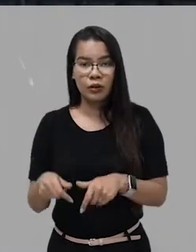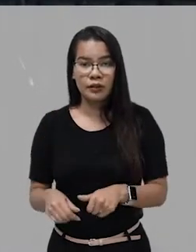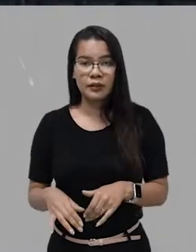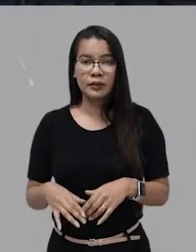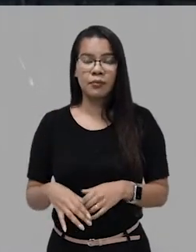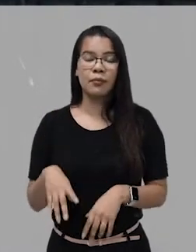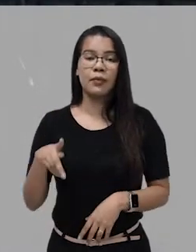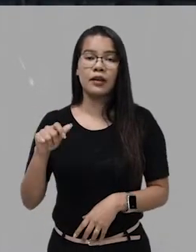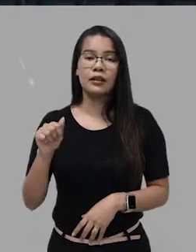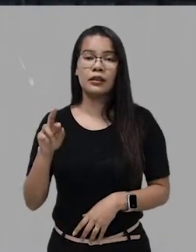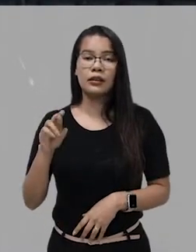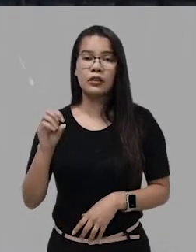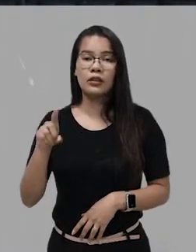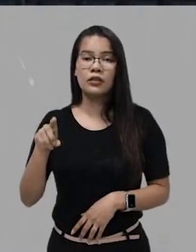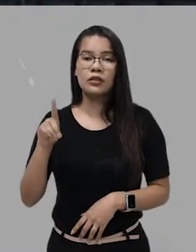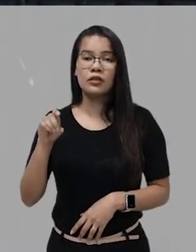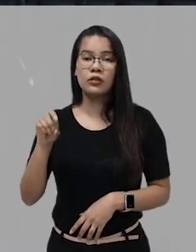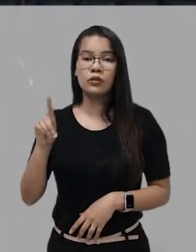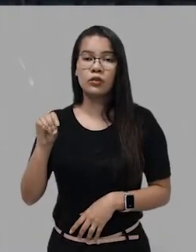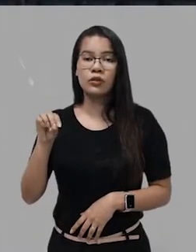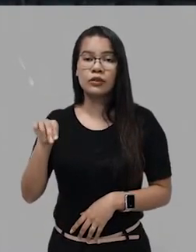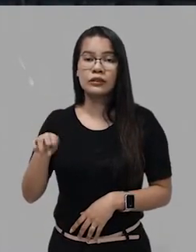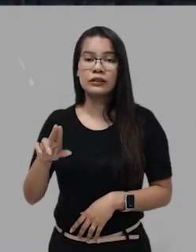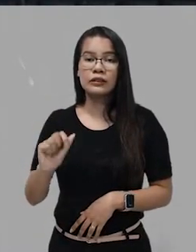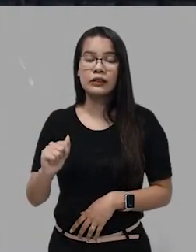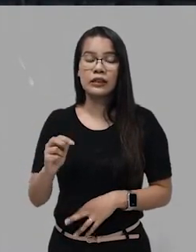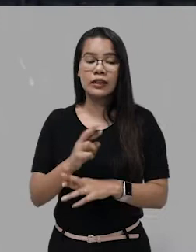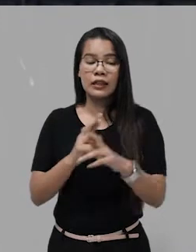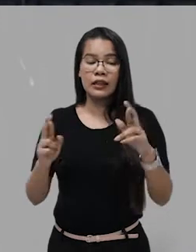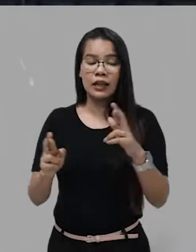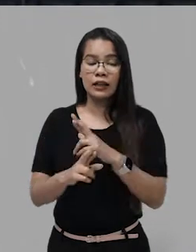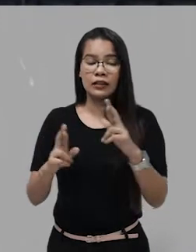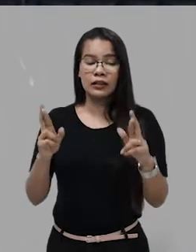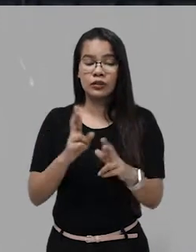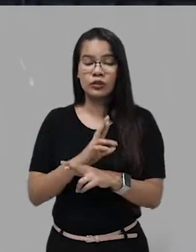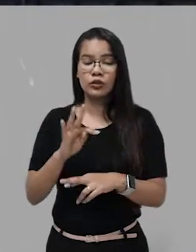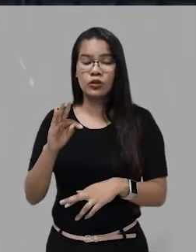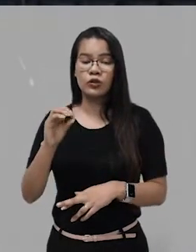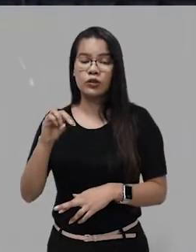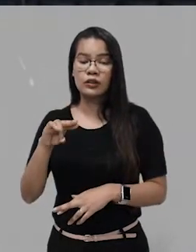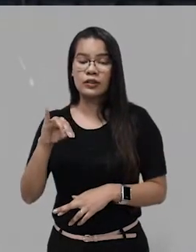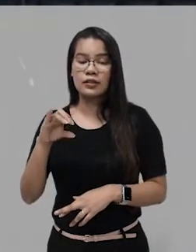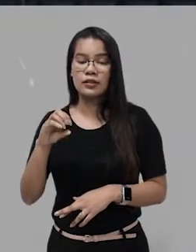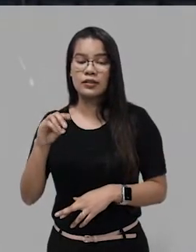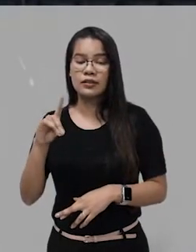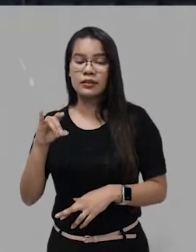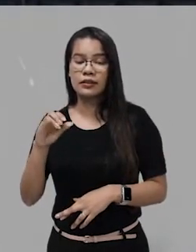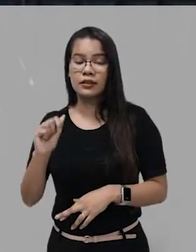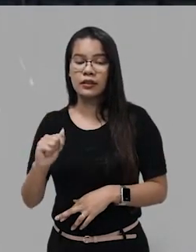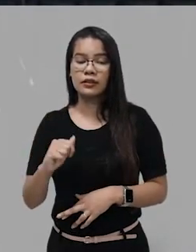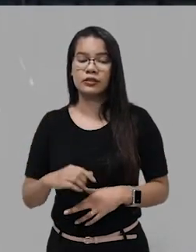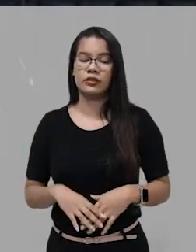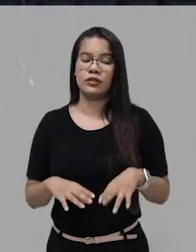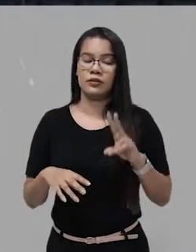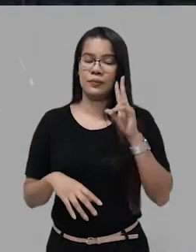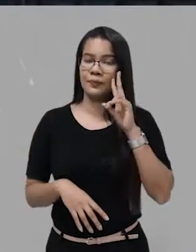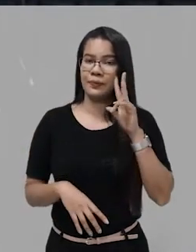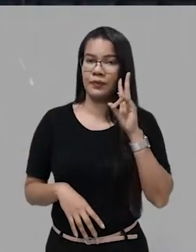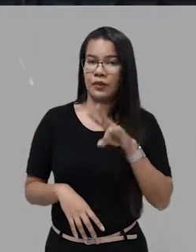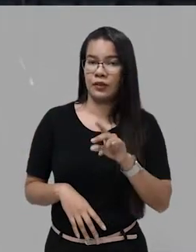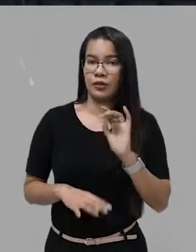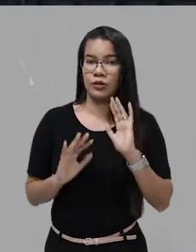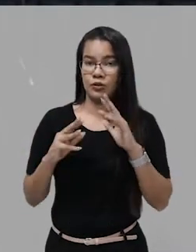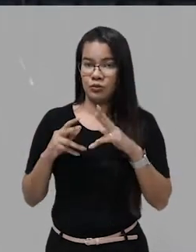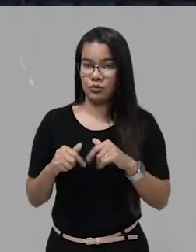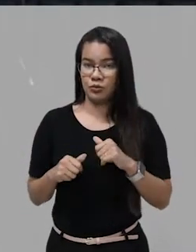tonicidade, a posição da sílaba tônica. Oxítona, quando a posição da sílaba tônica é a última. Paroxítona, quando a posição da